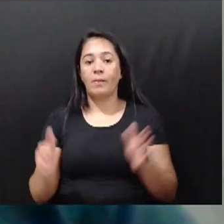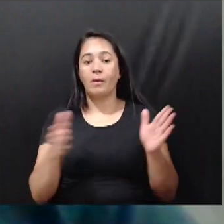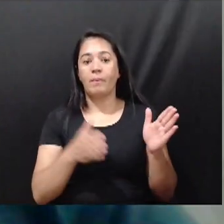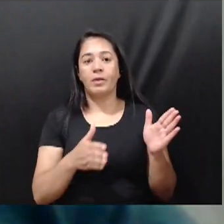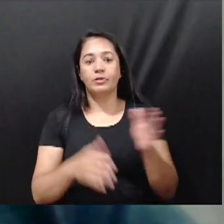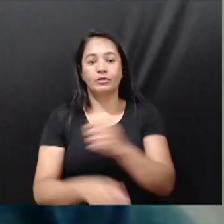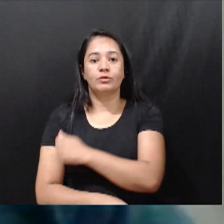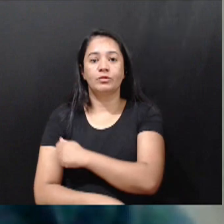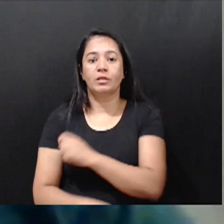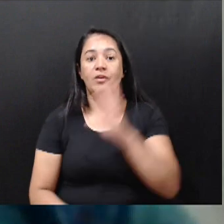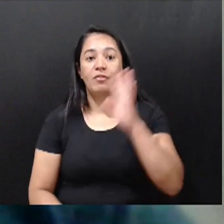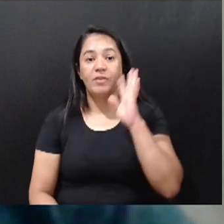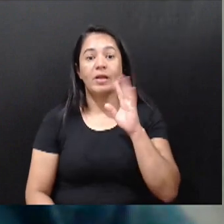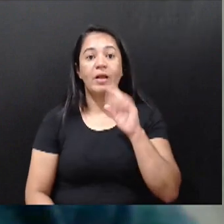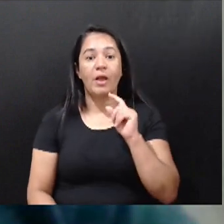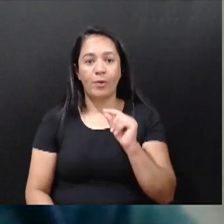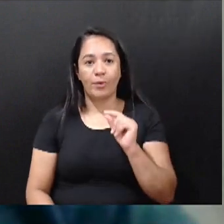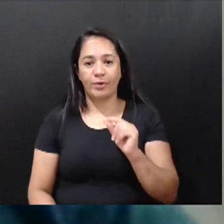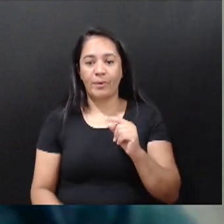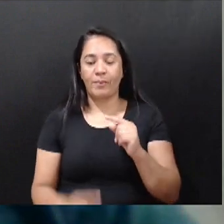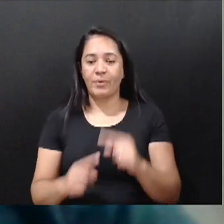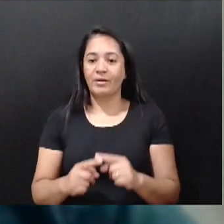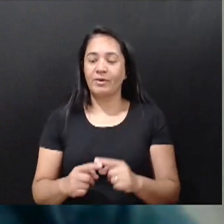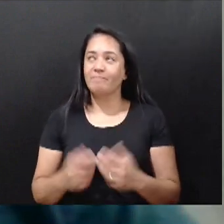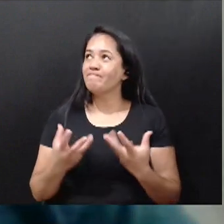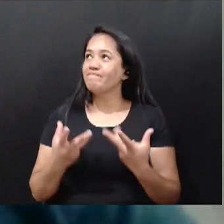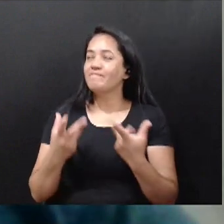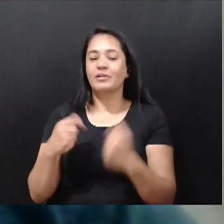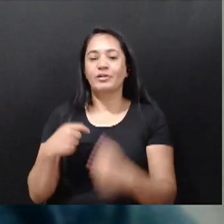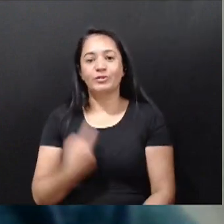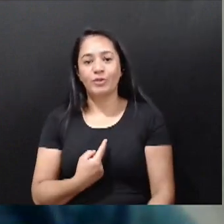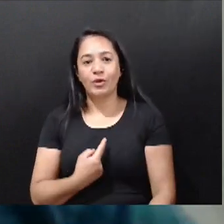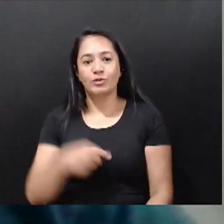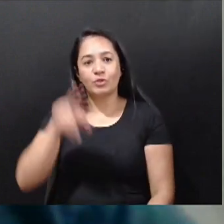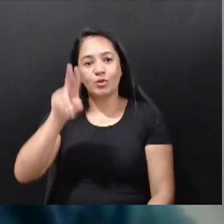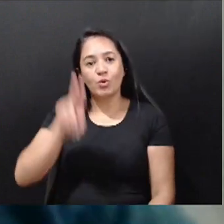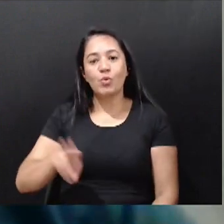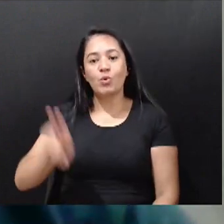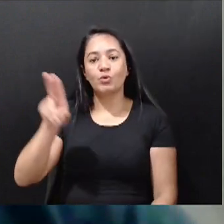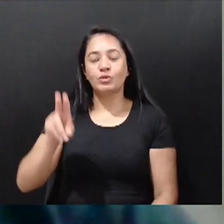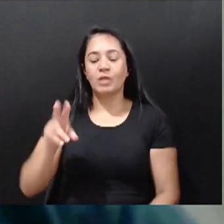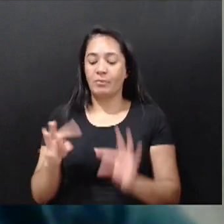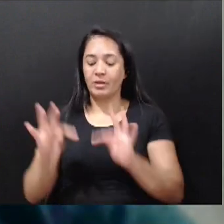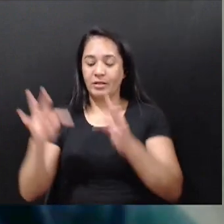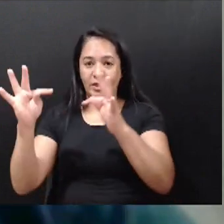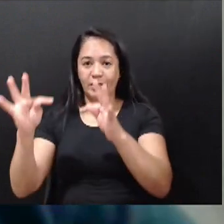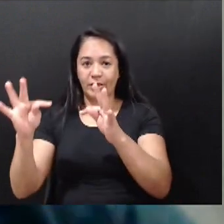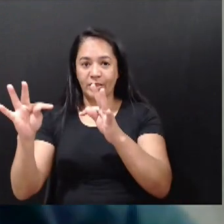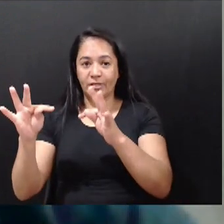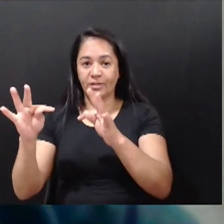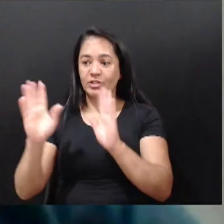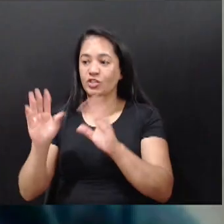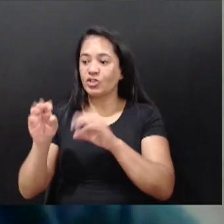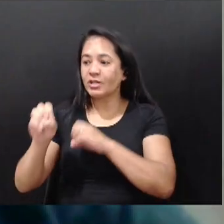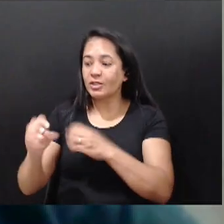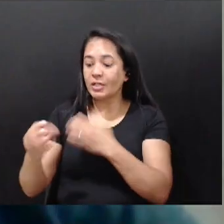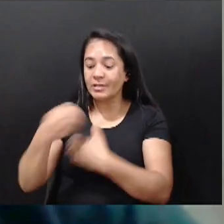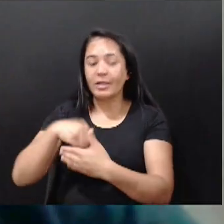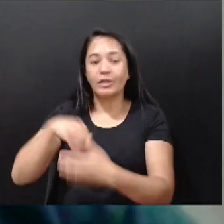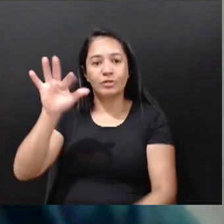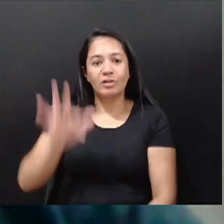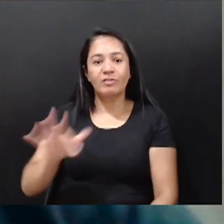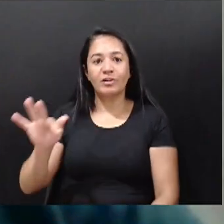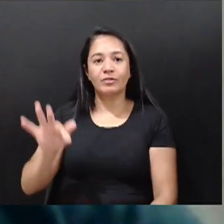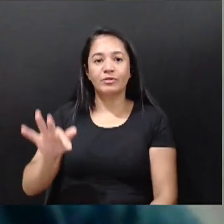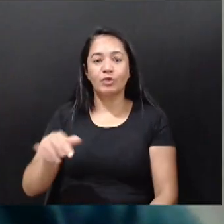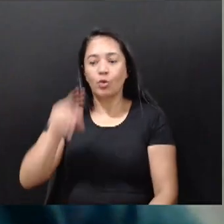é muito gratificante nós utilizarmos tecnologias que são ensinadas dentro da faculdade, dentro da